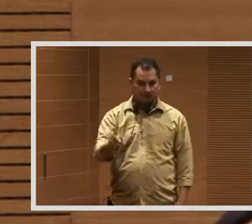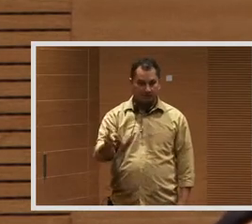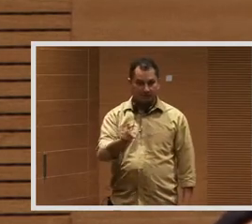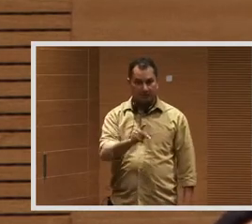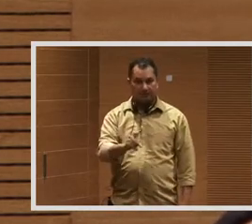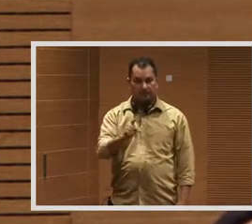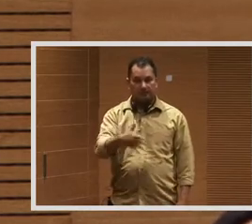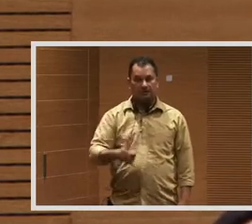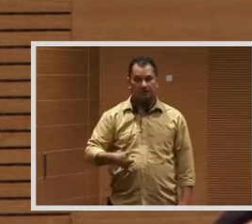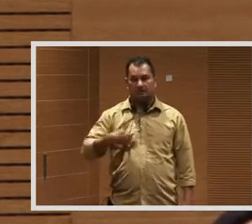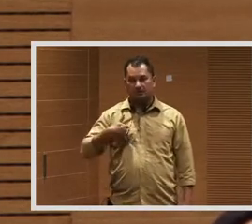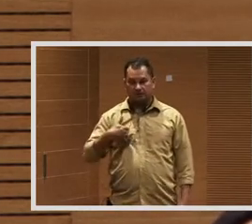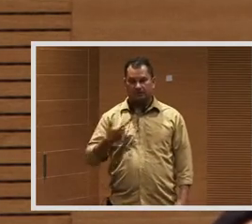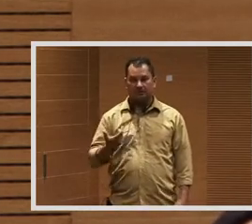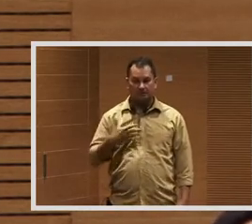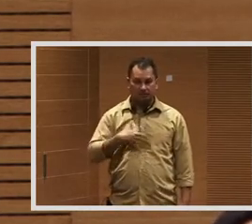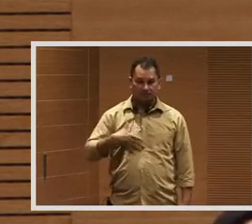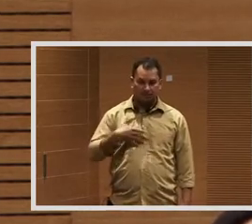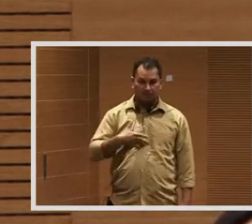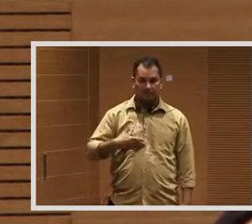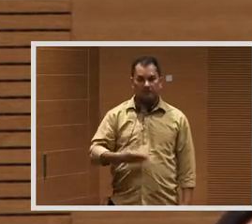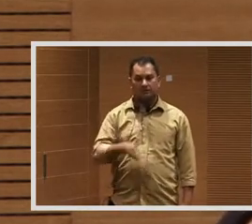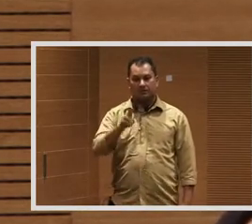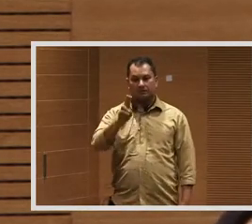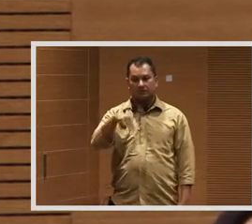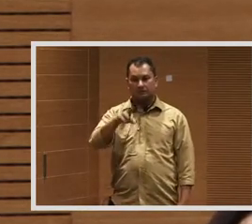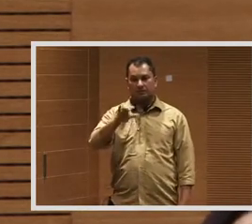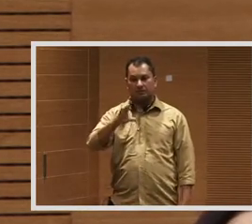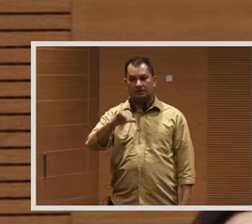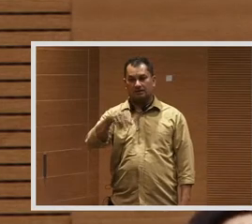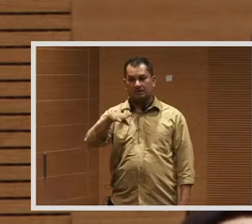uma honra para nós, professora da Unicamp.